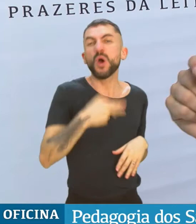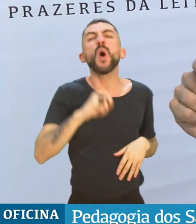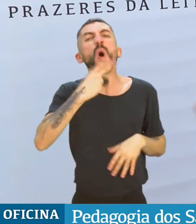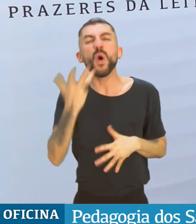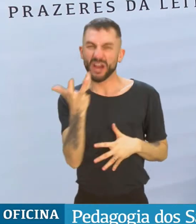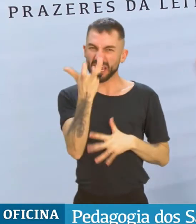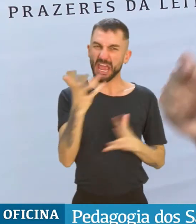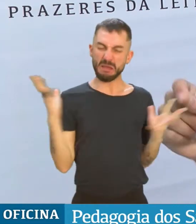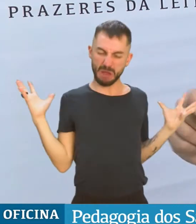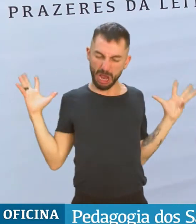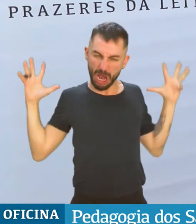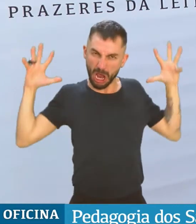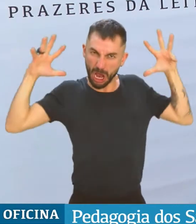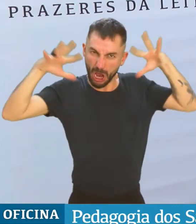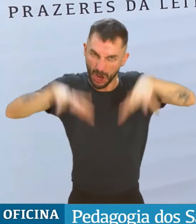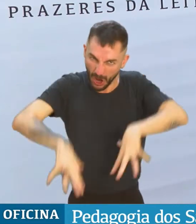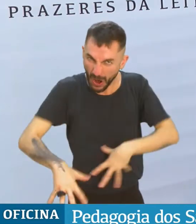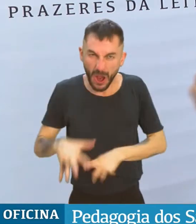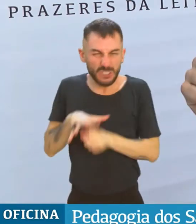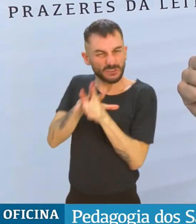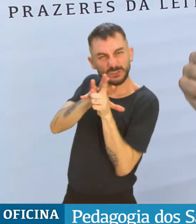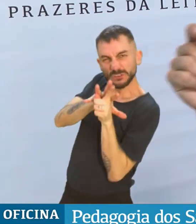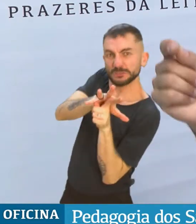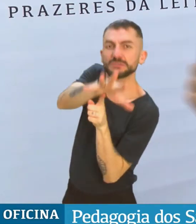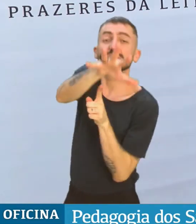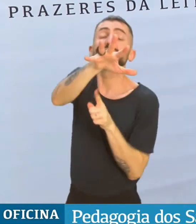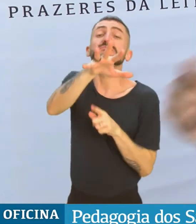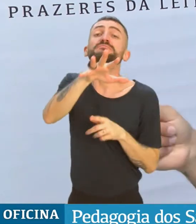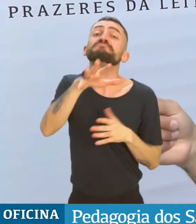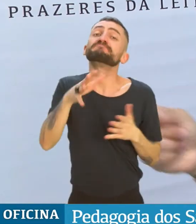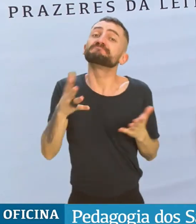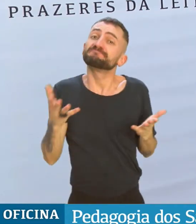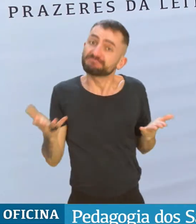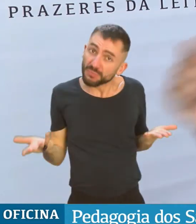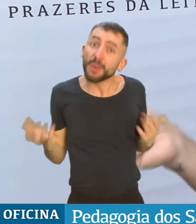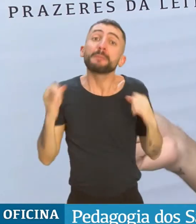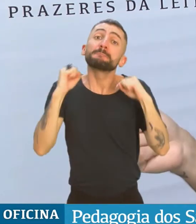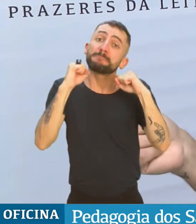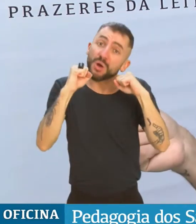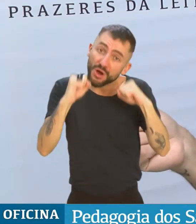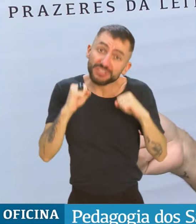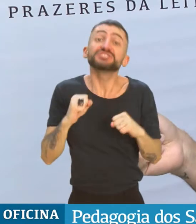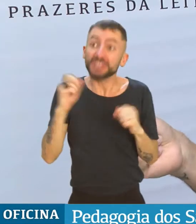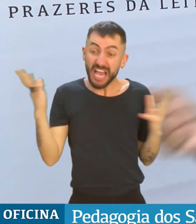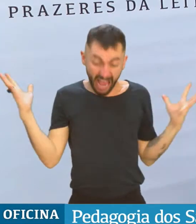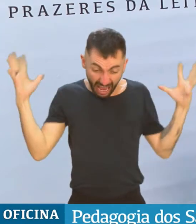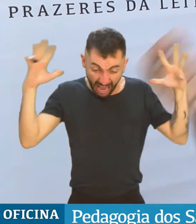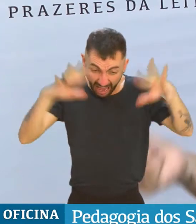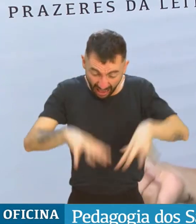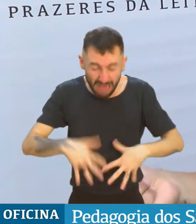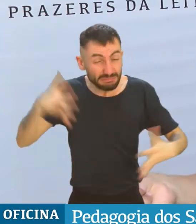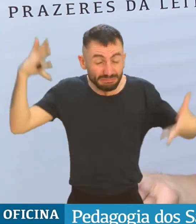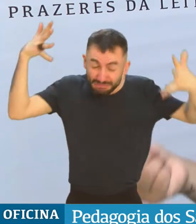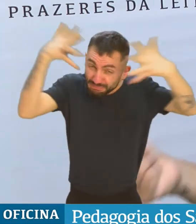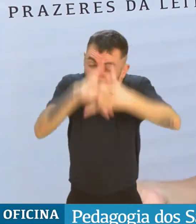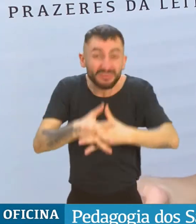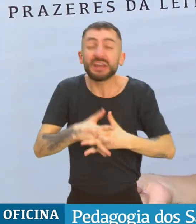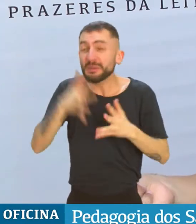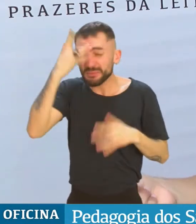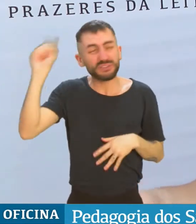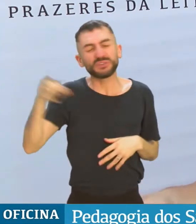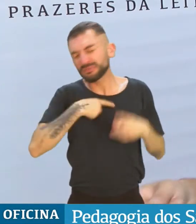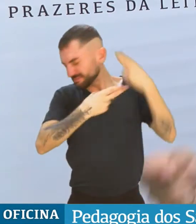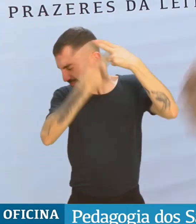muito grande para o sarau bombar e já arrasar. Pode ser que arrase e nunca mais ninguém queira ouvir falar de sarau